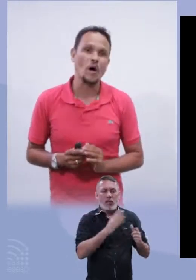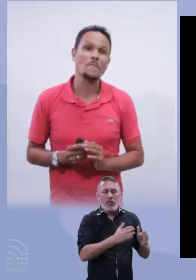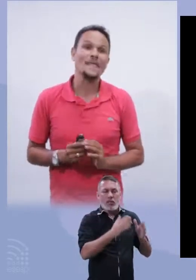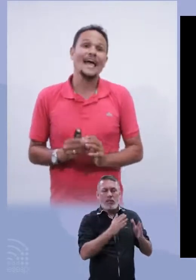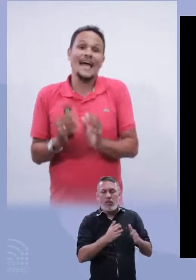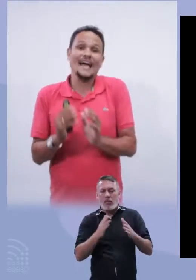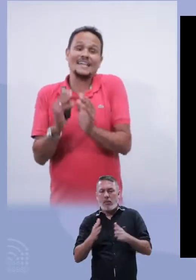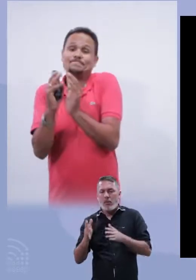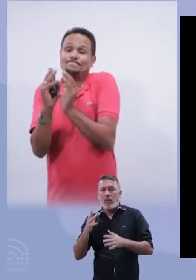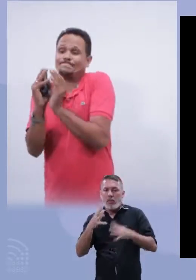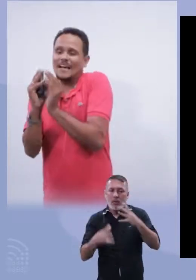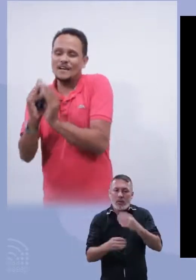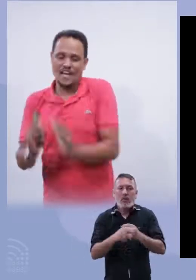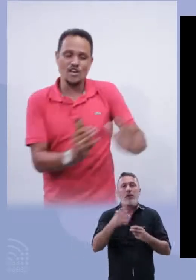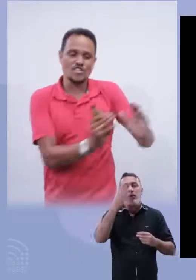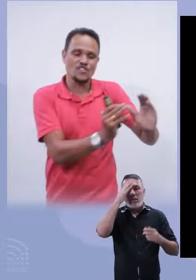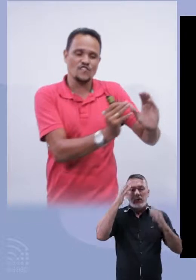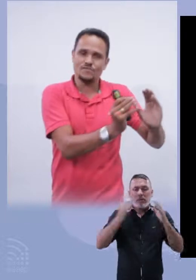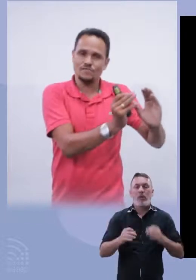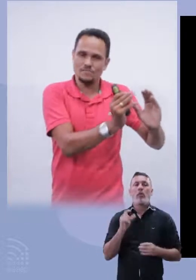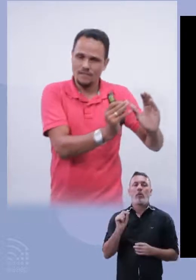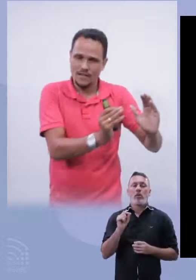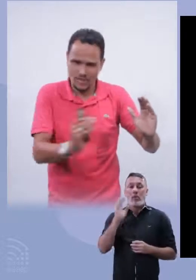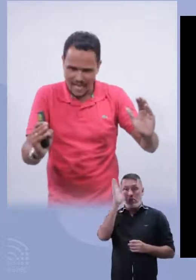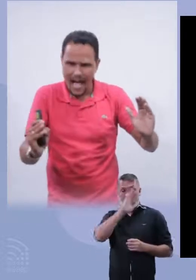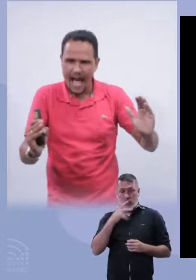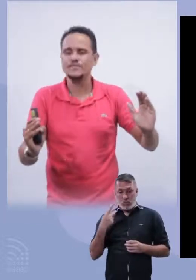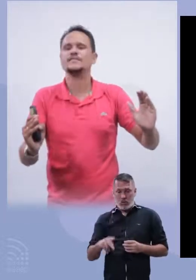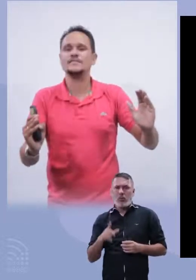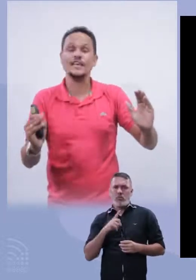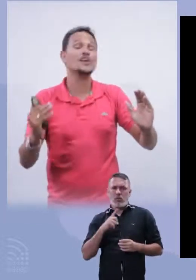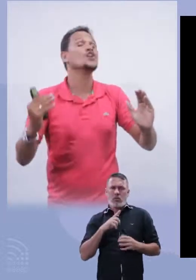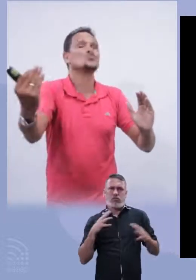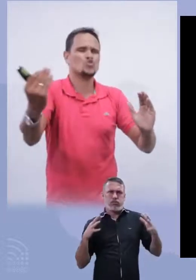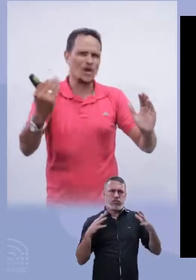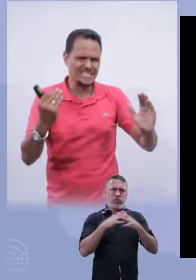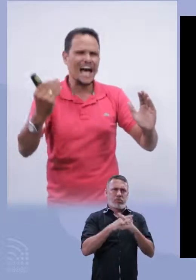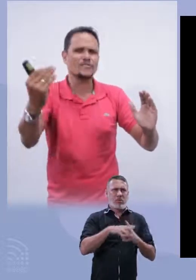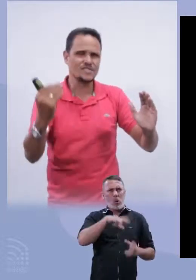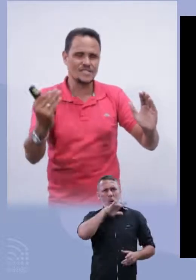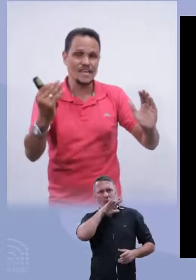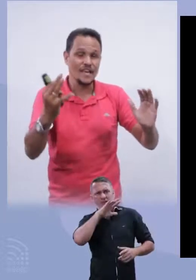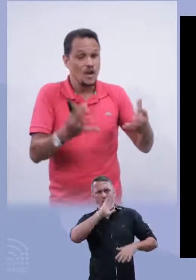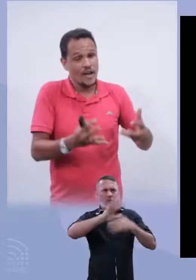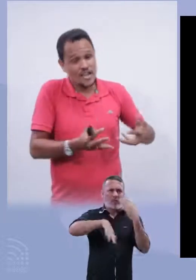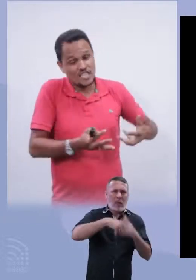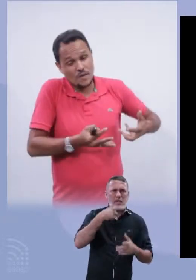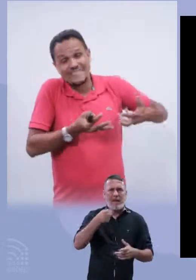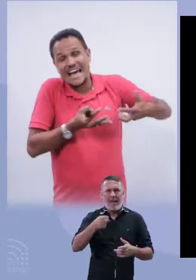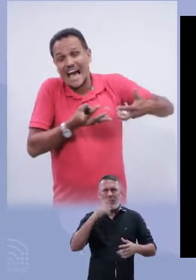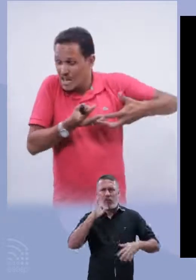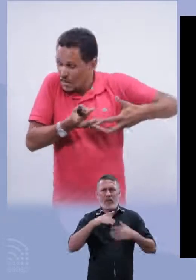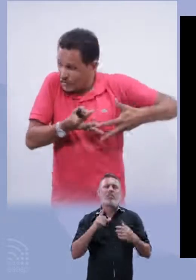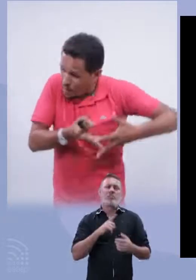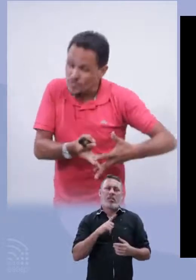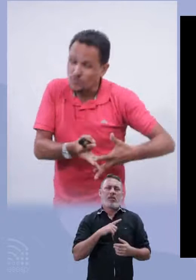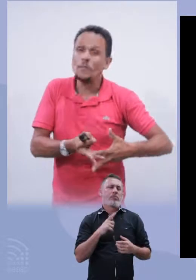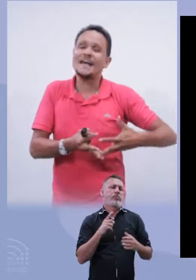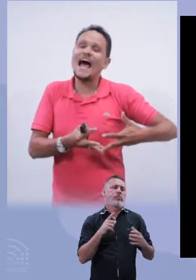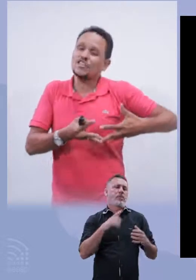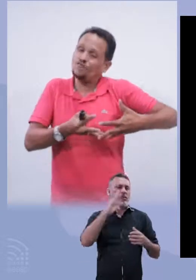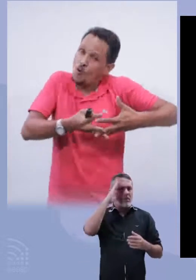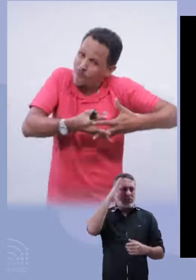certeza, pessoal, é que nós tivemos atrocidades, sim. Dos dois lados, sim. Regime militar foi